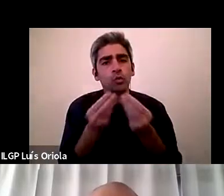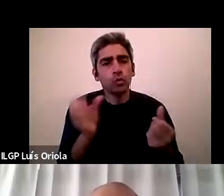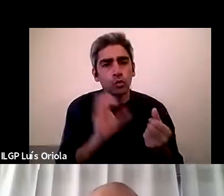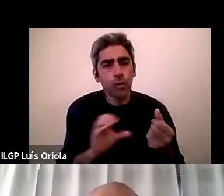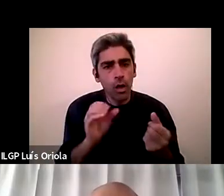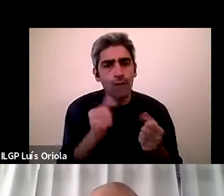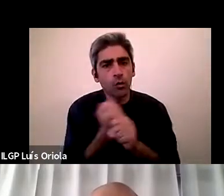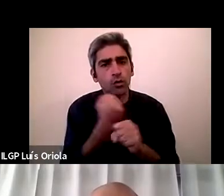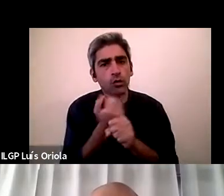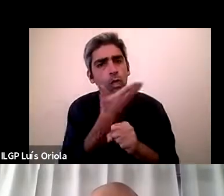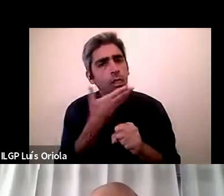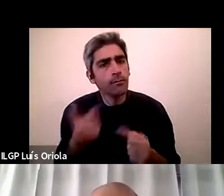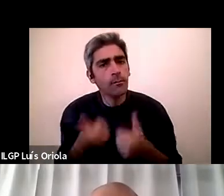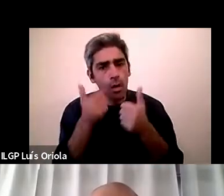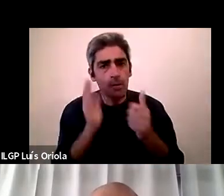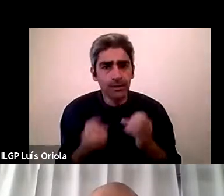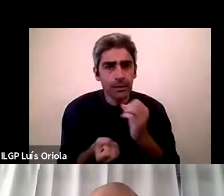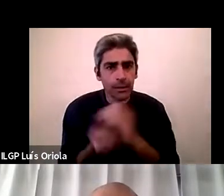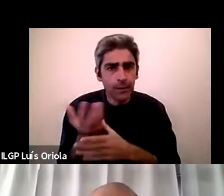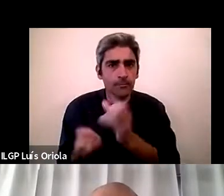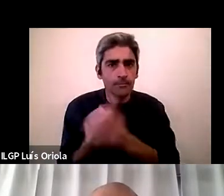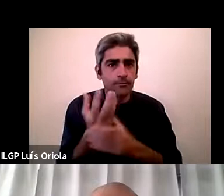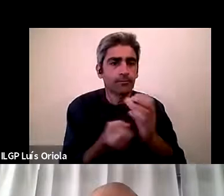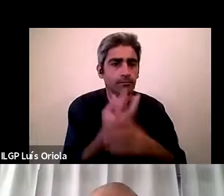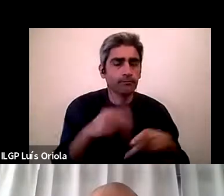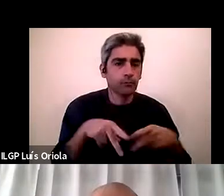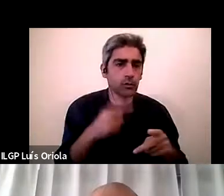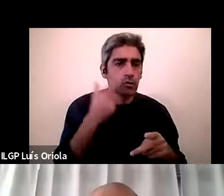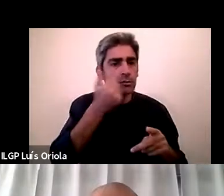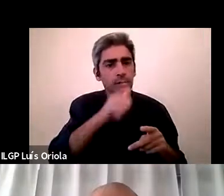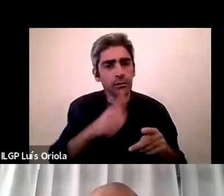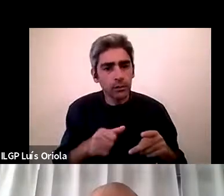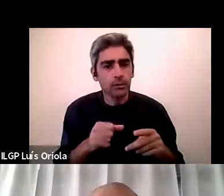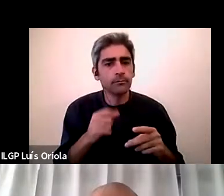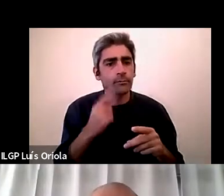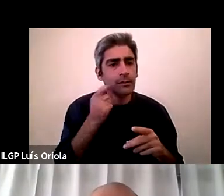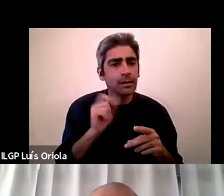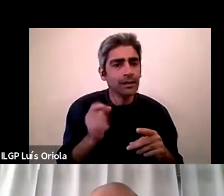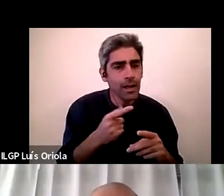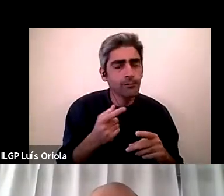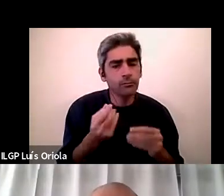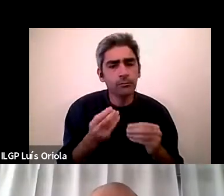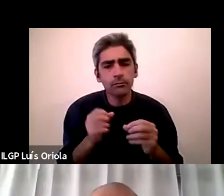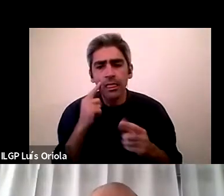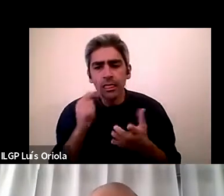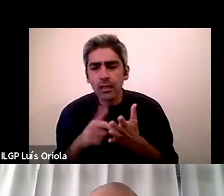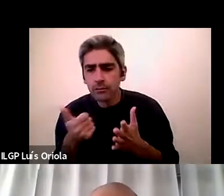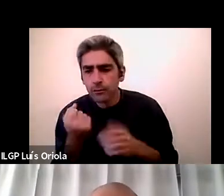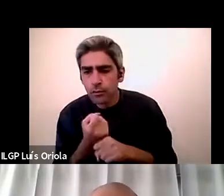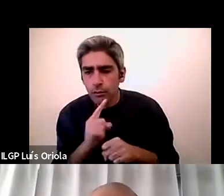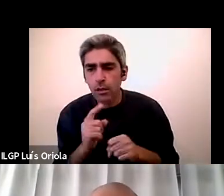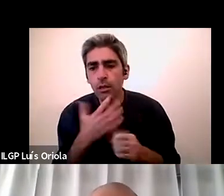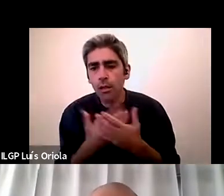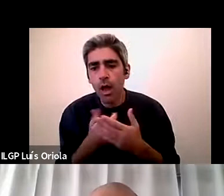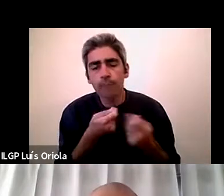e, portanto, nós temos que criar estas metodologias experimentais de prototipagem incremental, até termos a certeza qual é a